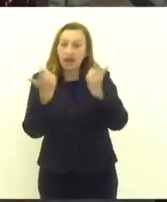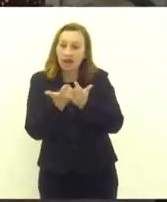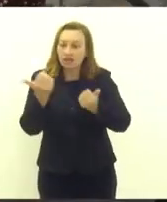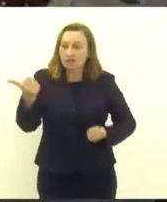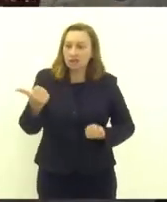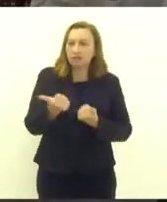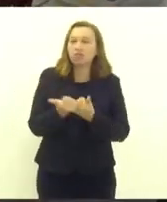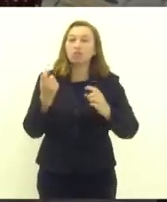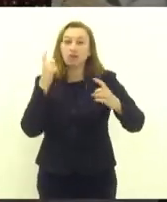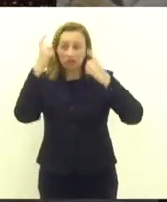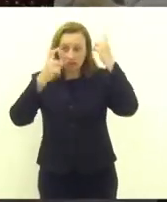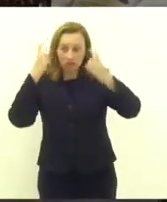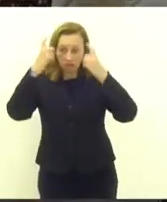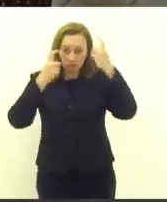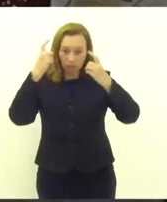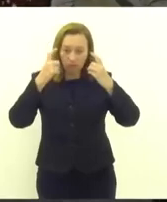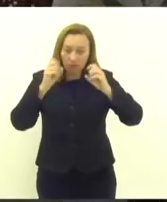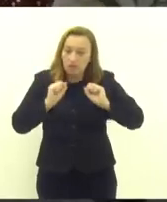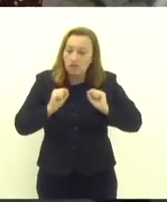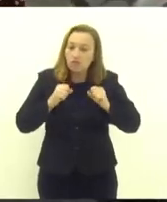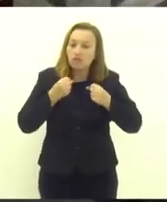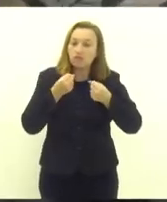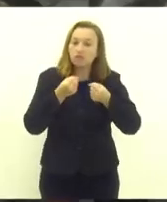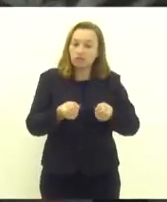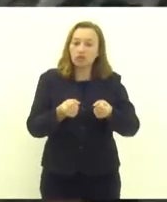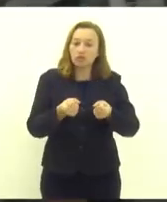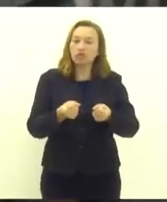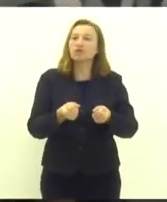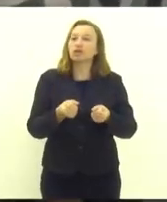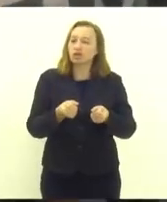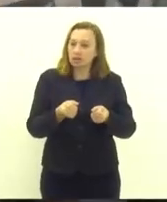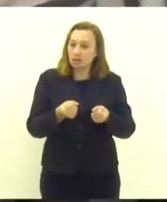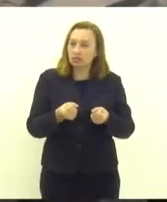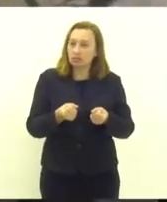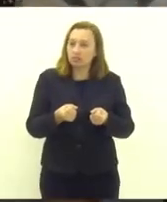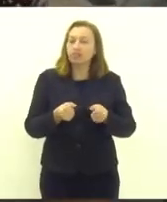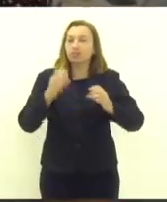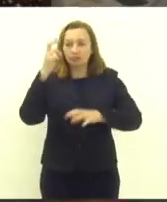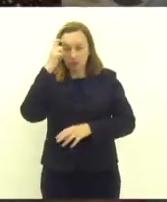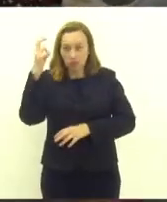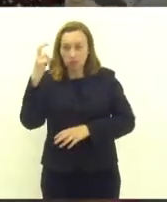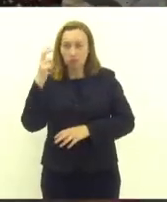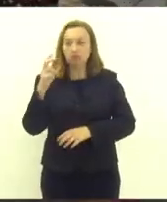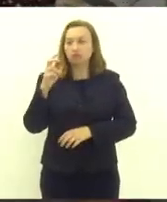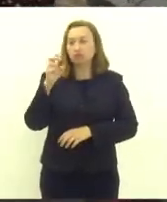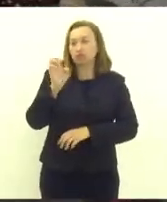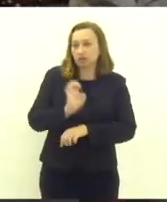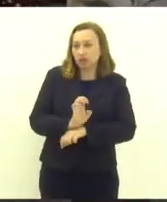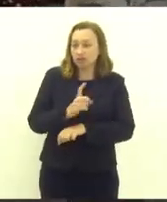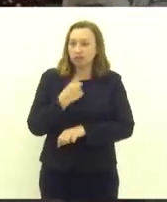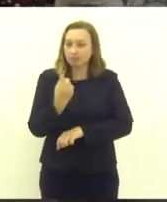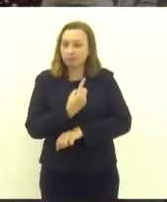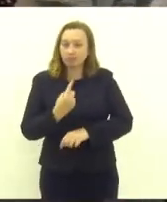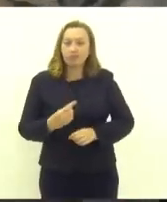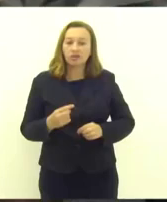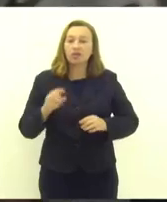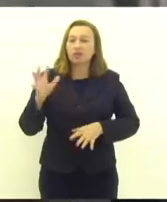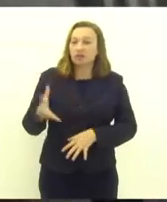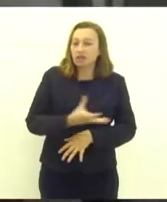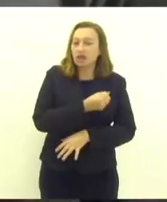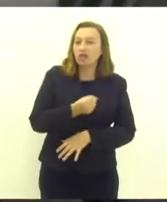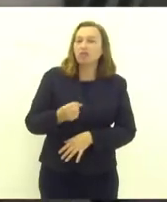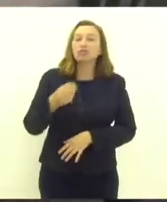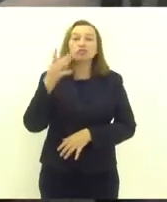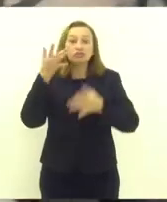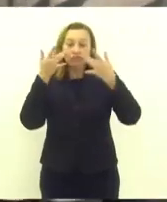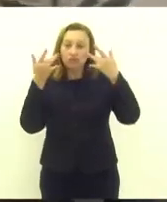está preocupada em fortalecer né os instrumentos de cultura do nosso Estado salve o teatro Villa Lobos